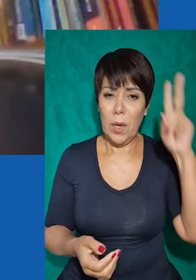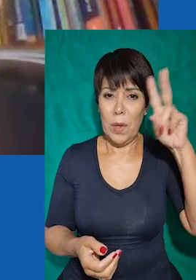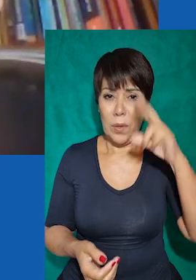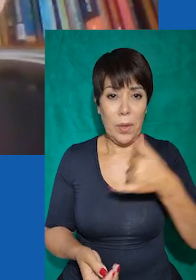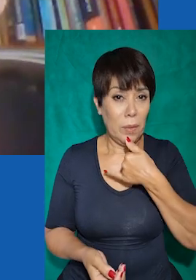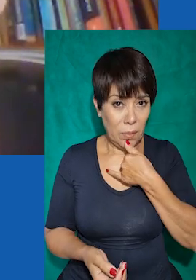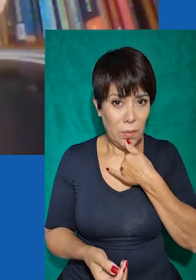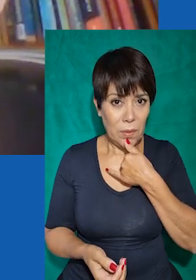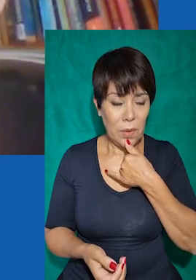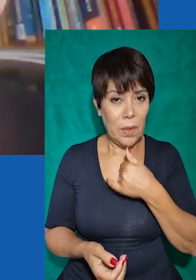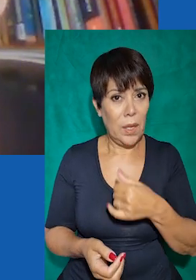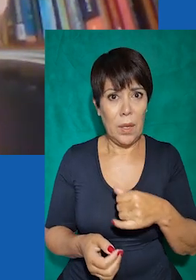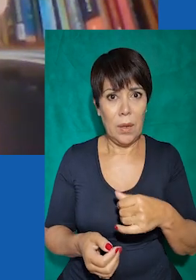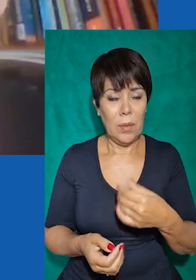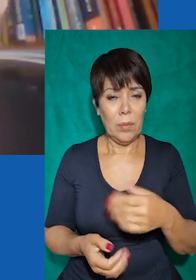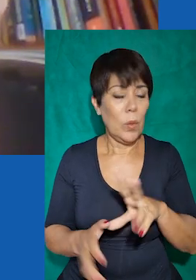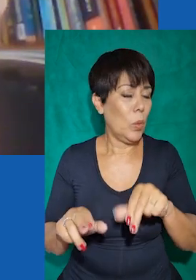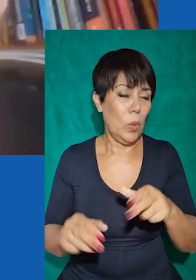né,